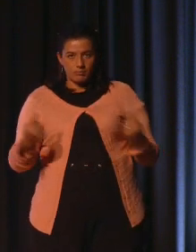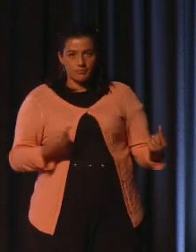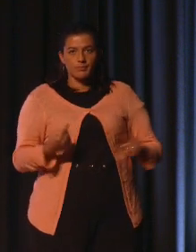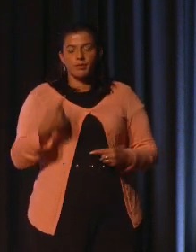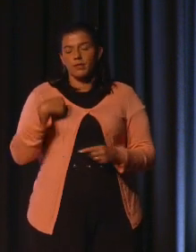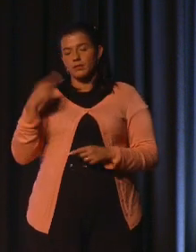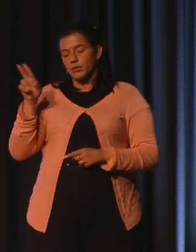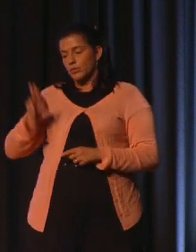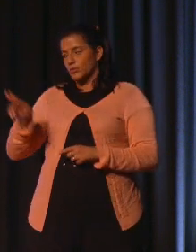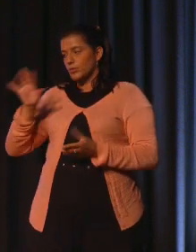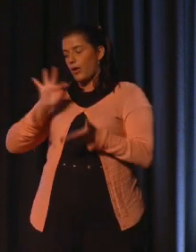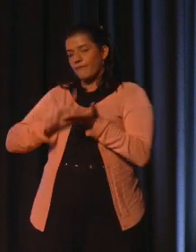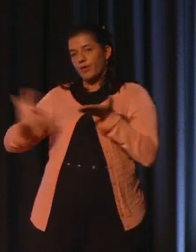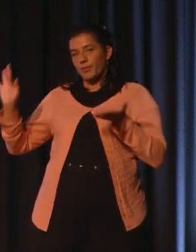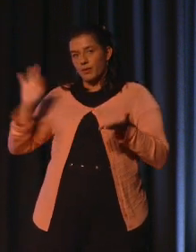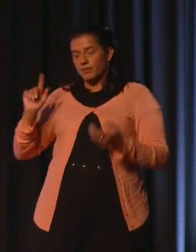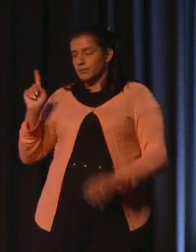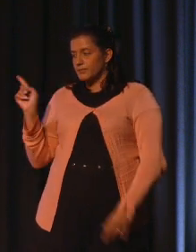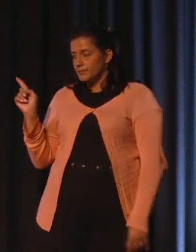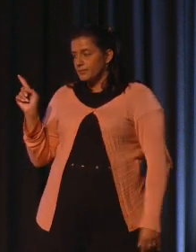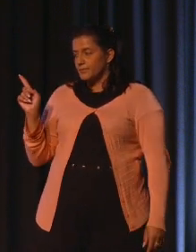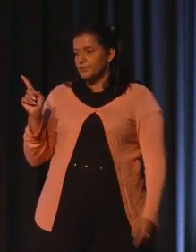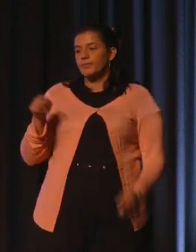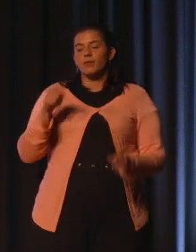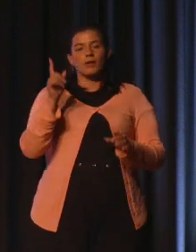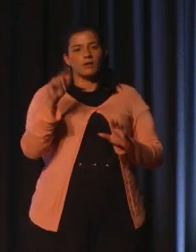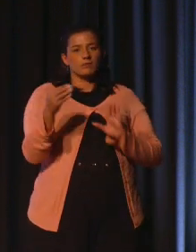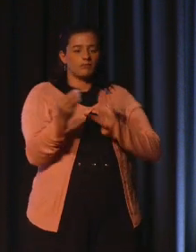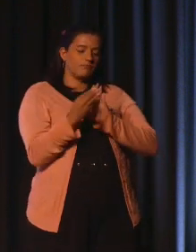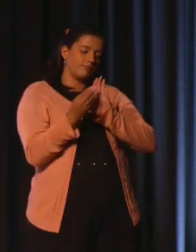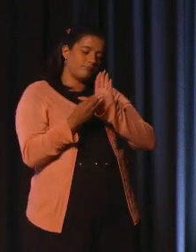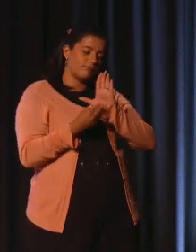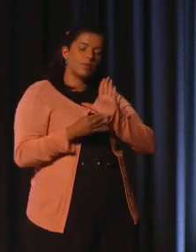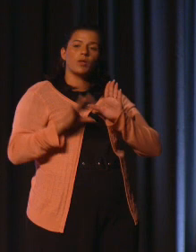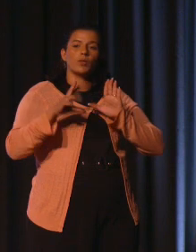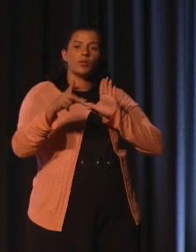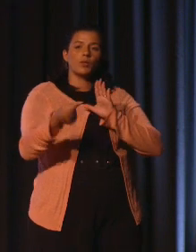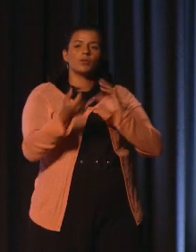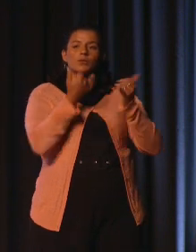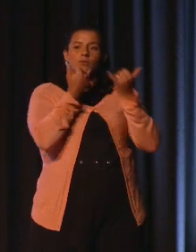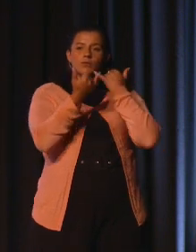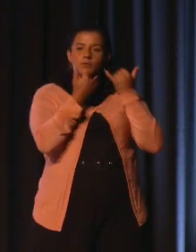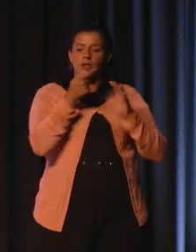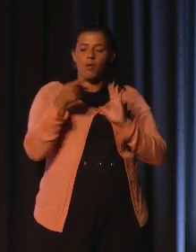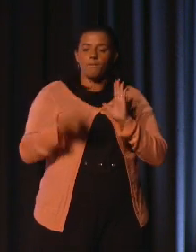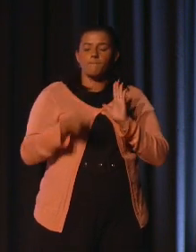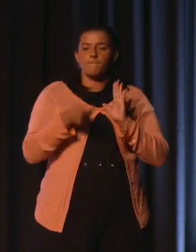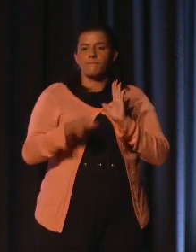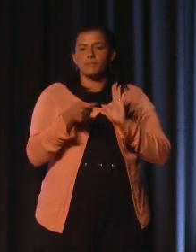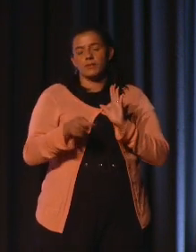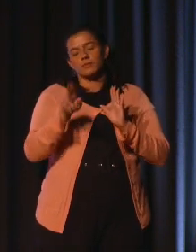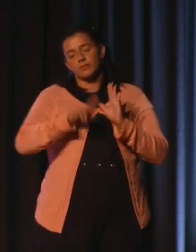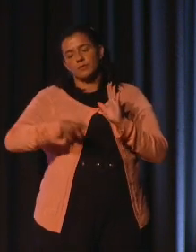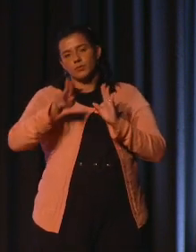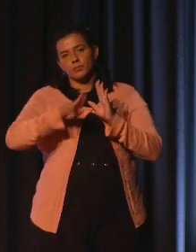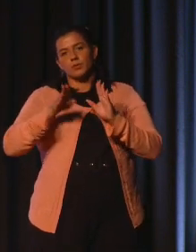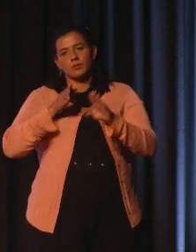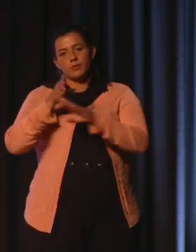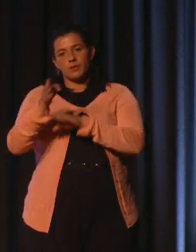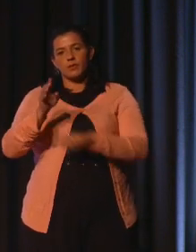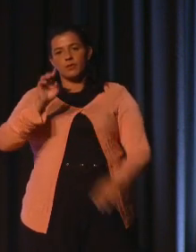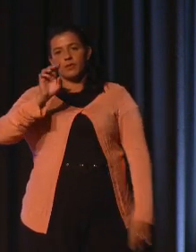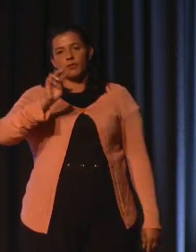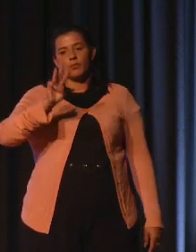formulário que a gente utiliza de prescrição, tá? Nela, a gente colocou todas as informações que são obrigatórias para serem utilizadas lá no